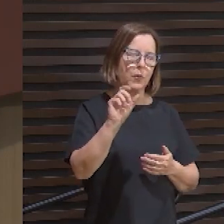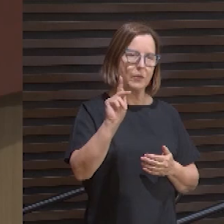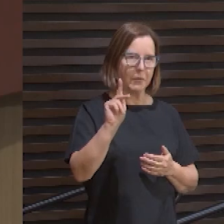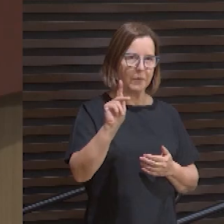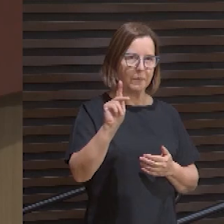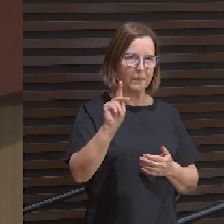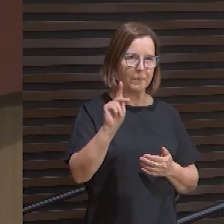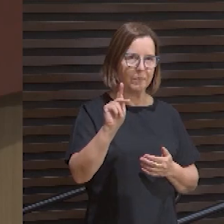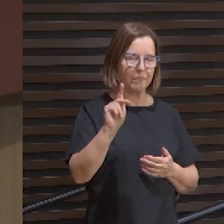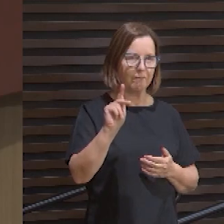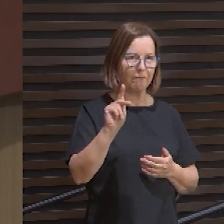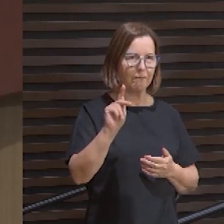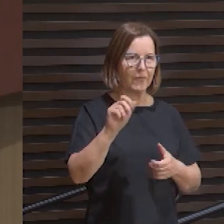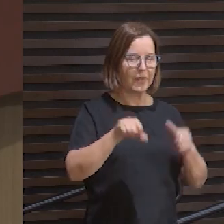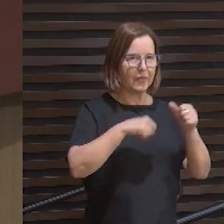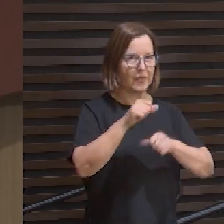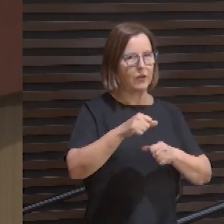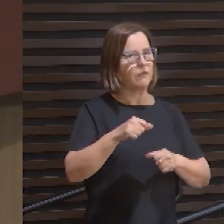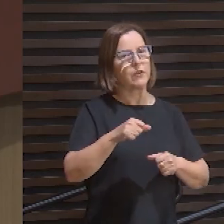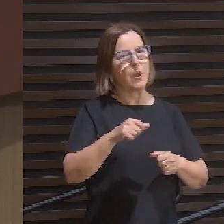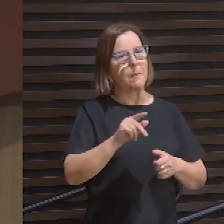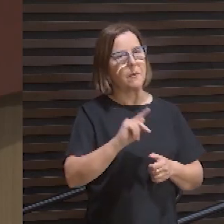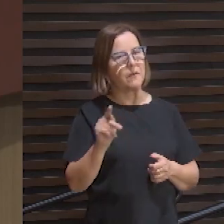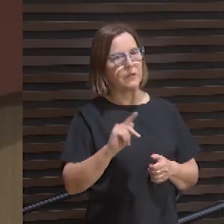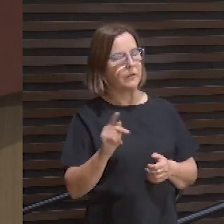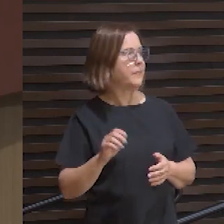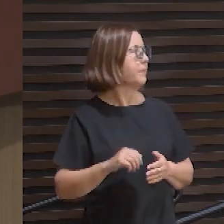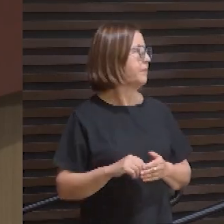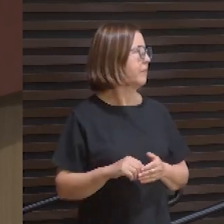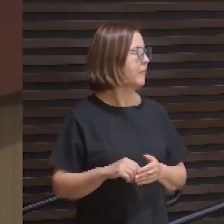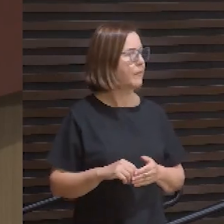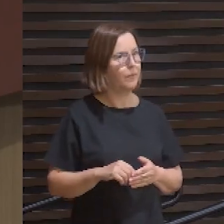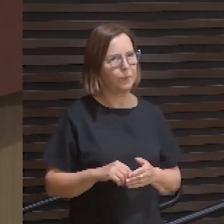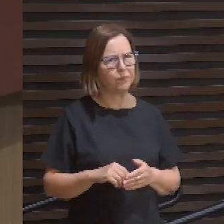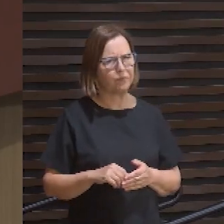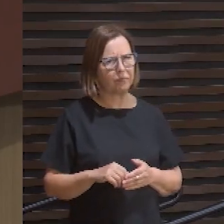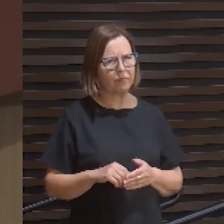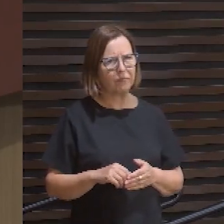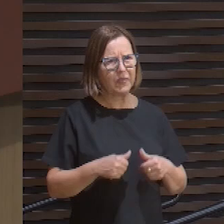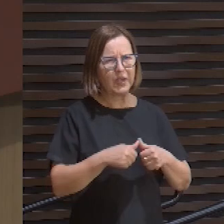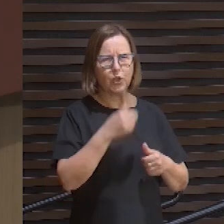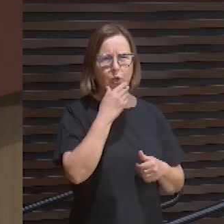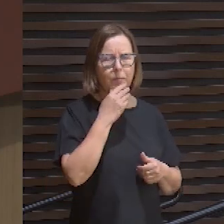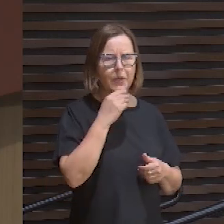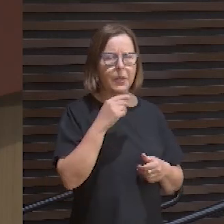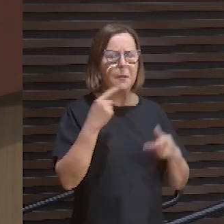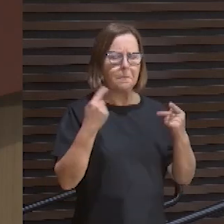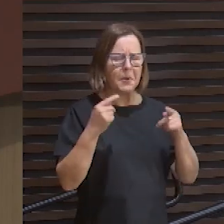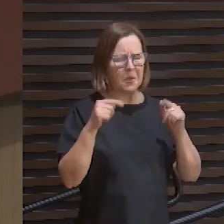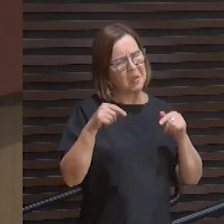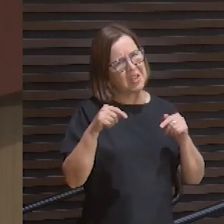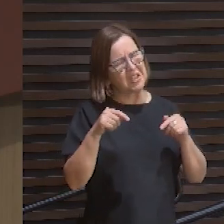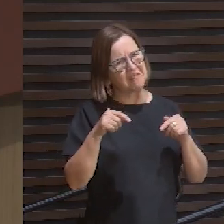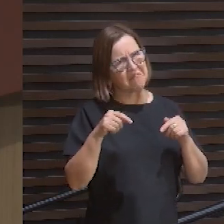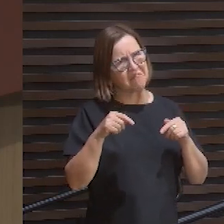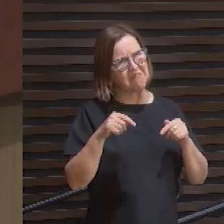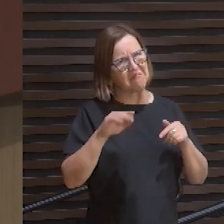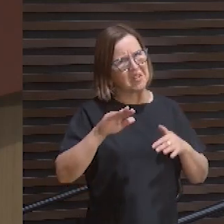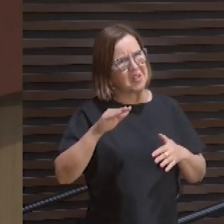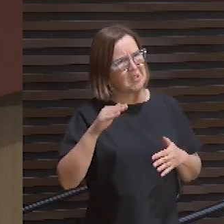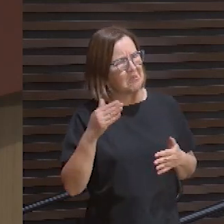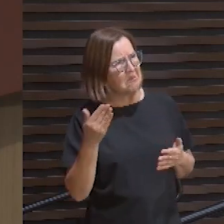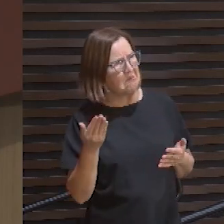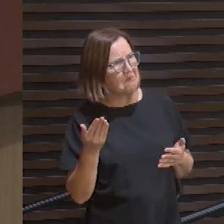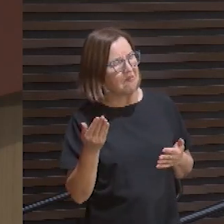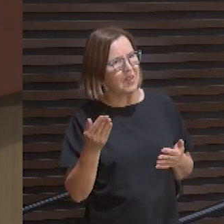e ele era um expositor da Bíblia que fazia gosto. Ele pregou aqui umas 2 ou 3 vezes na nossa igreja,